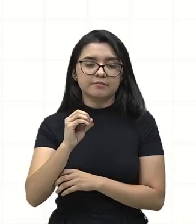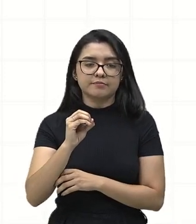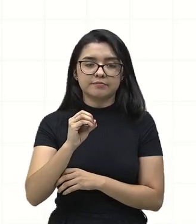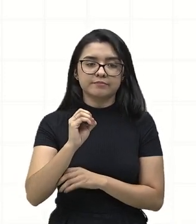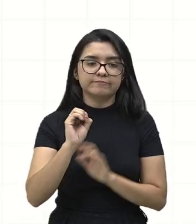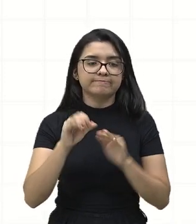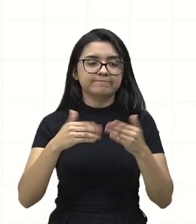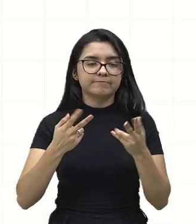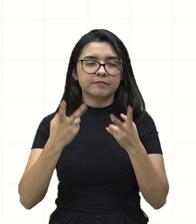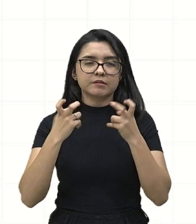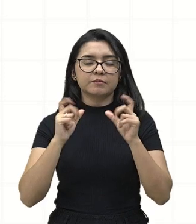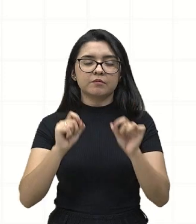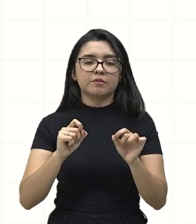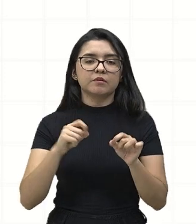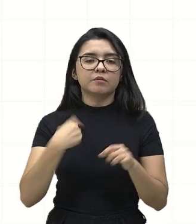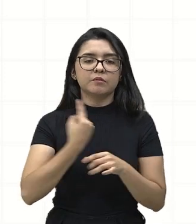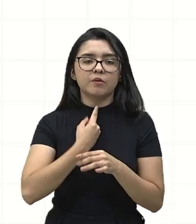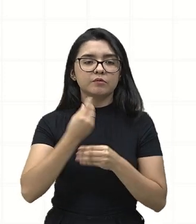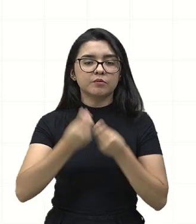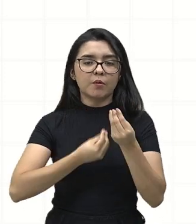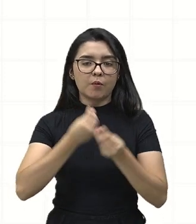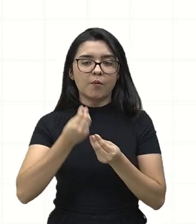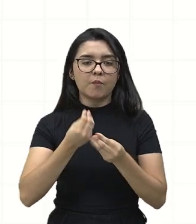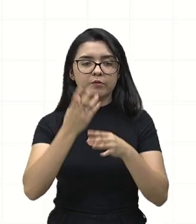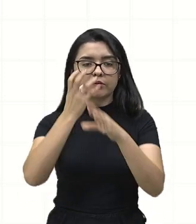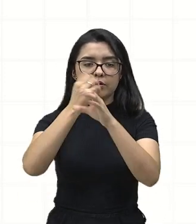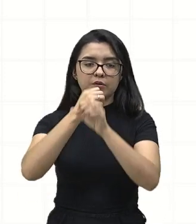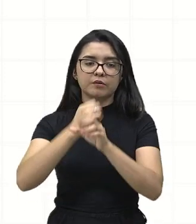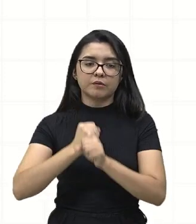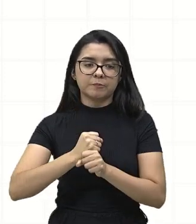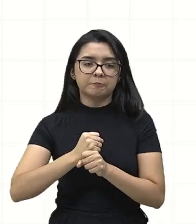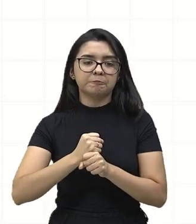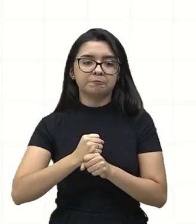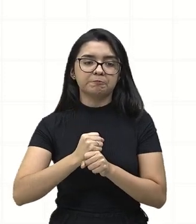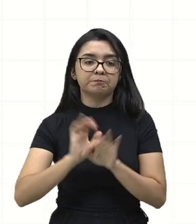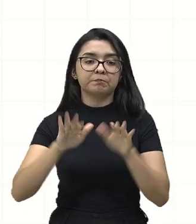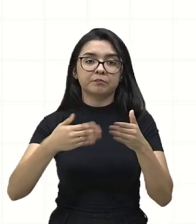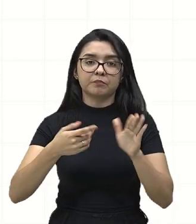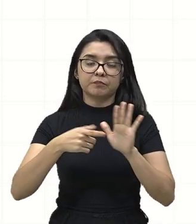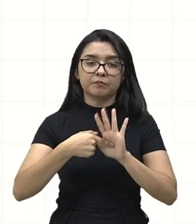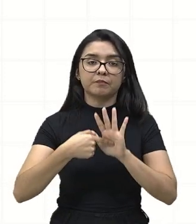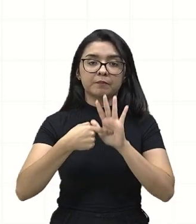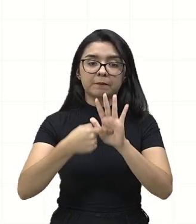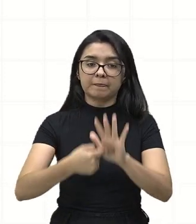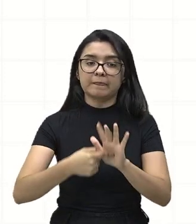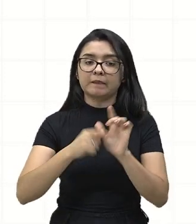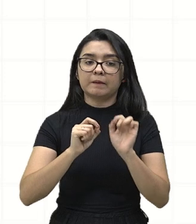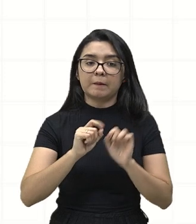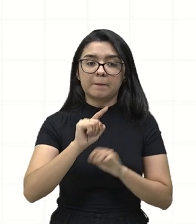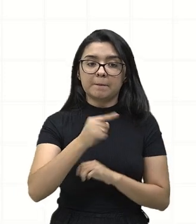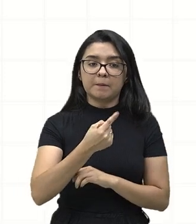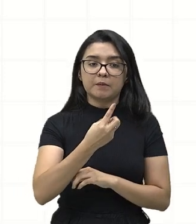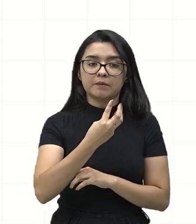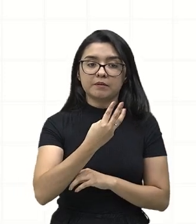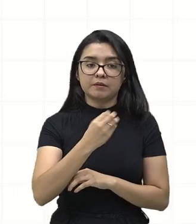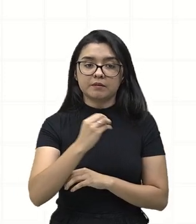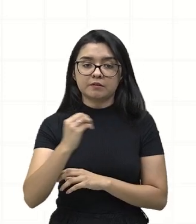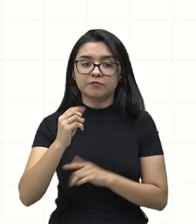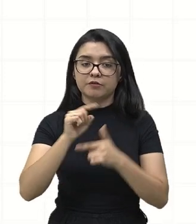fazer. A gente vai pegar o 1.300 e dividir por